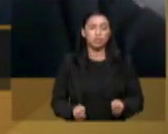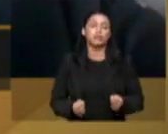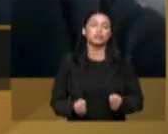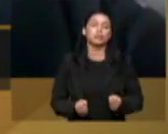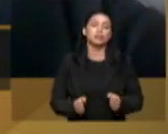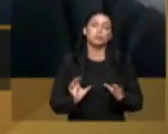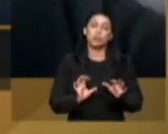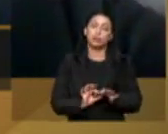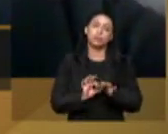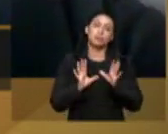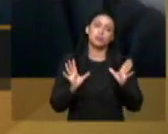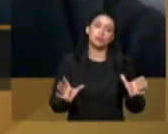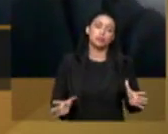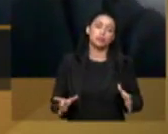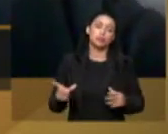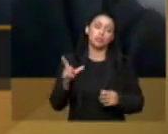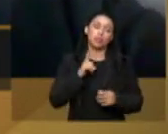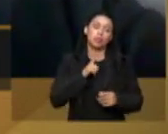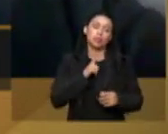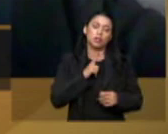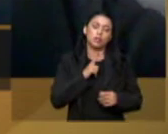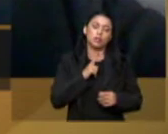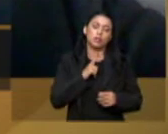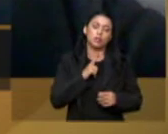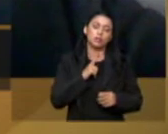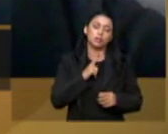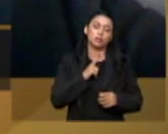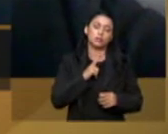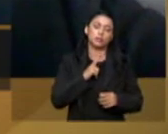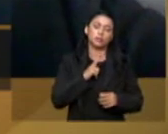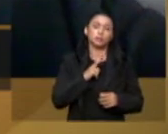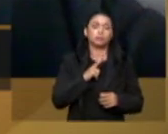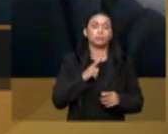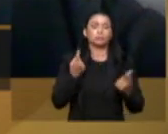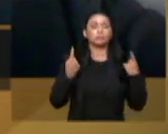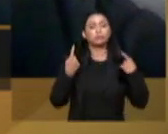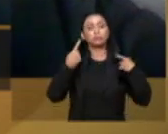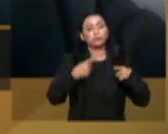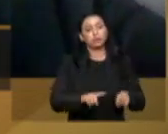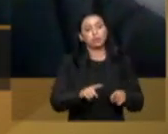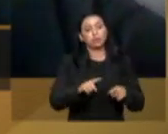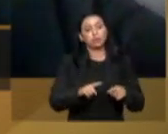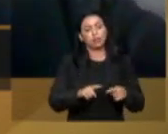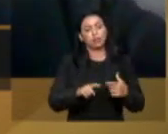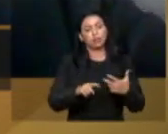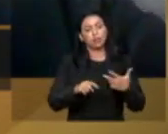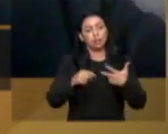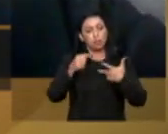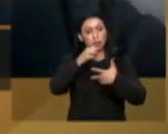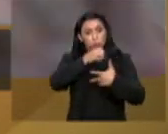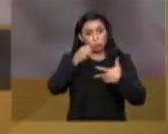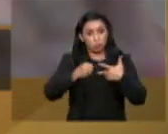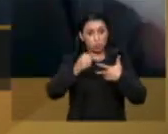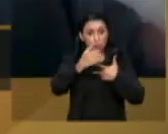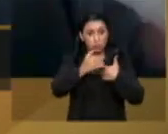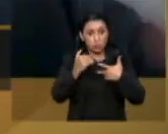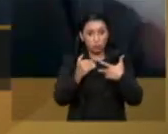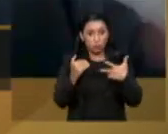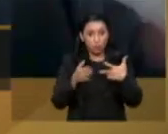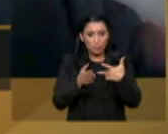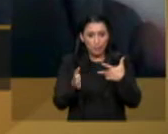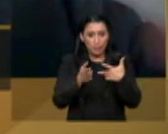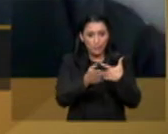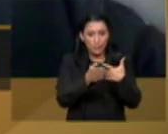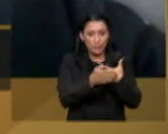delegação, permissivo seja qualquer sorte de violação à separação de poderes. Se isso não viola